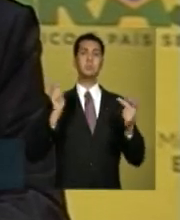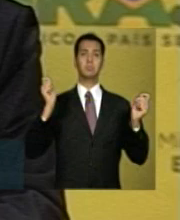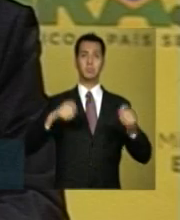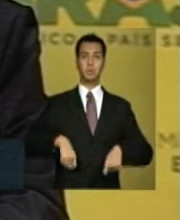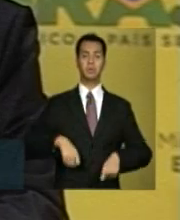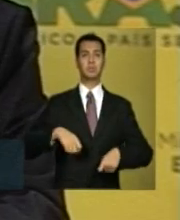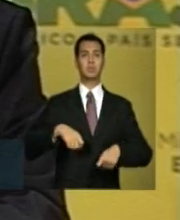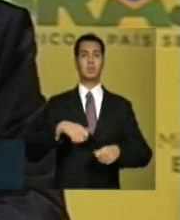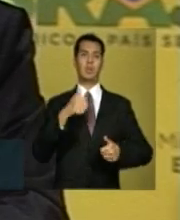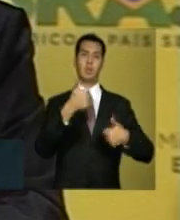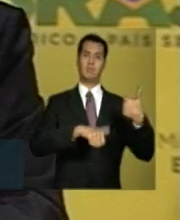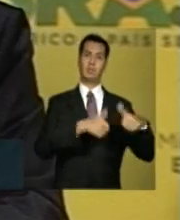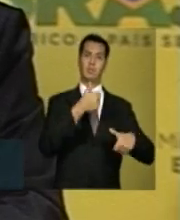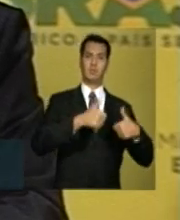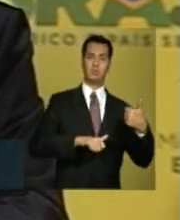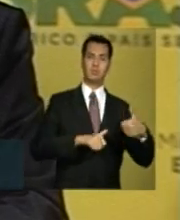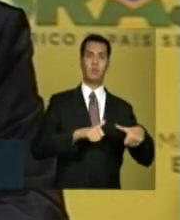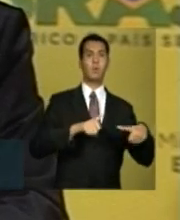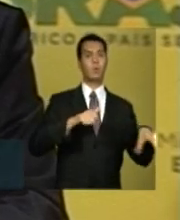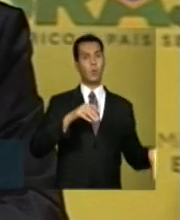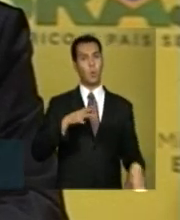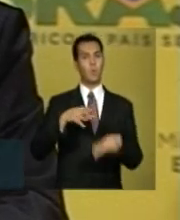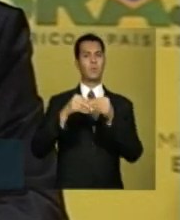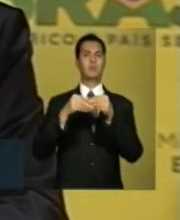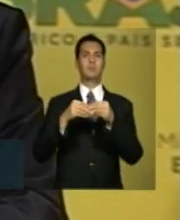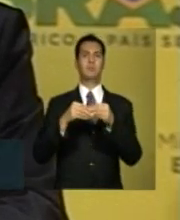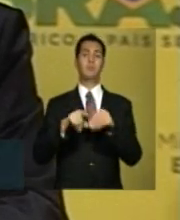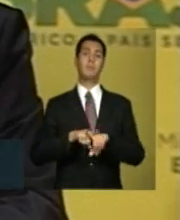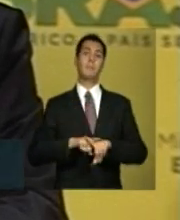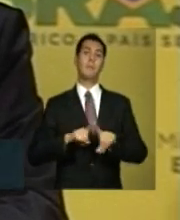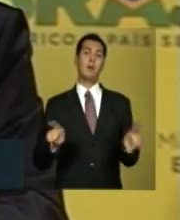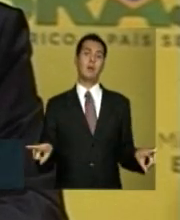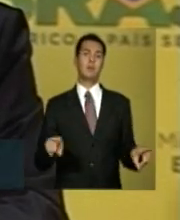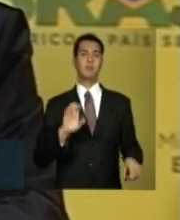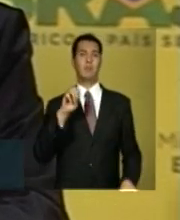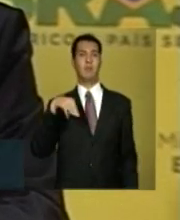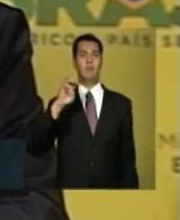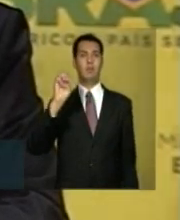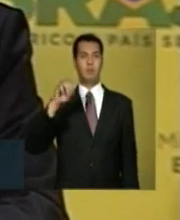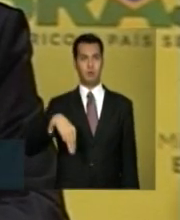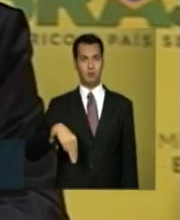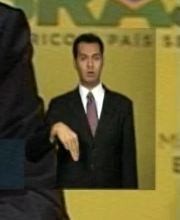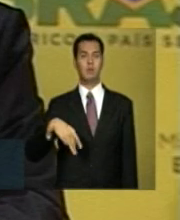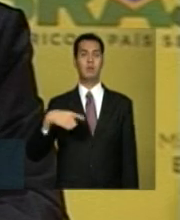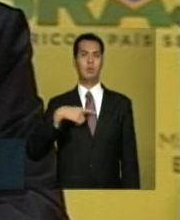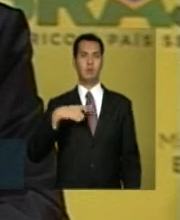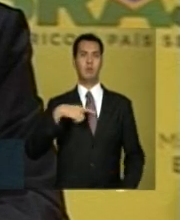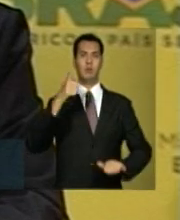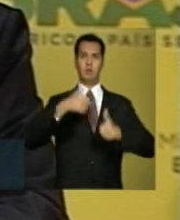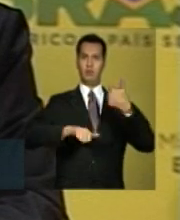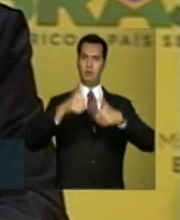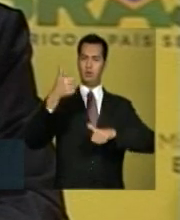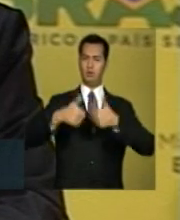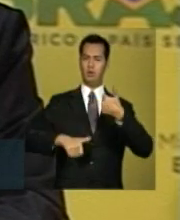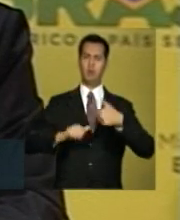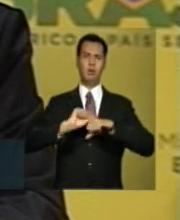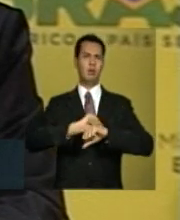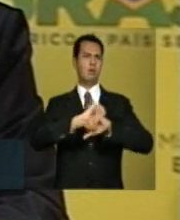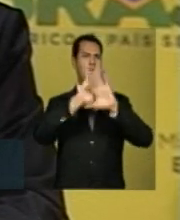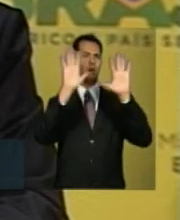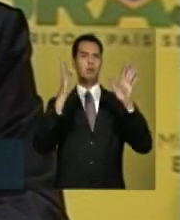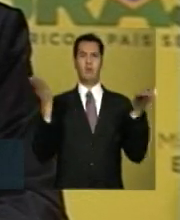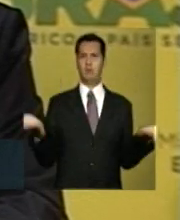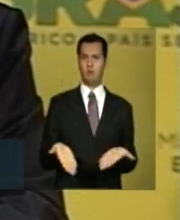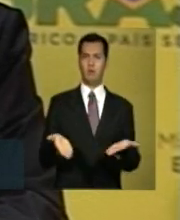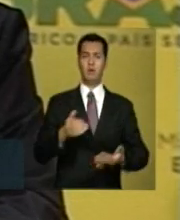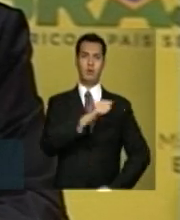ainda uma avaliação complementar mas o Enem claramente permite que os alunos a partir de agora disputem